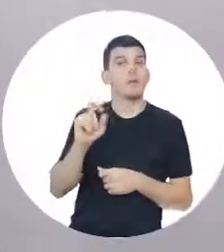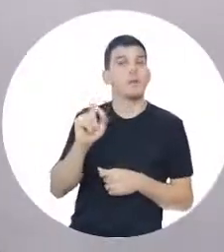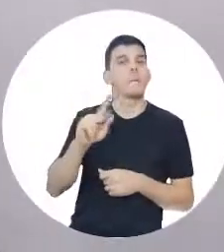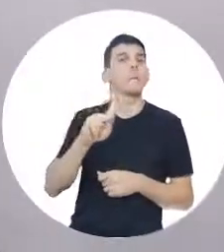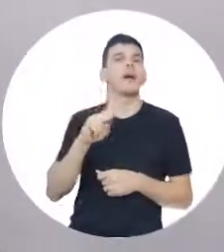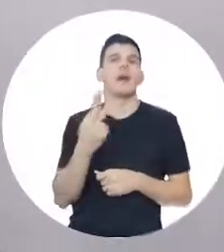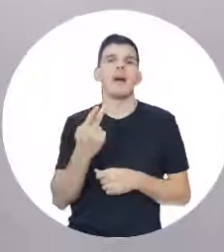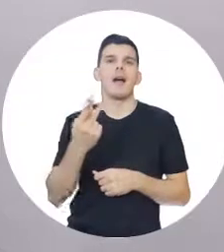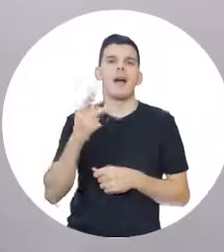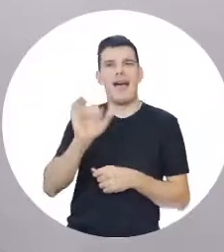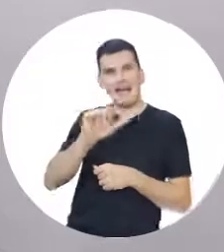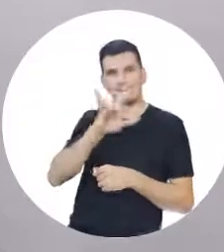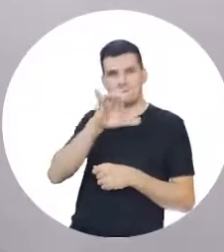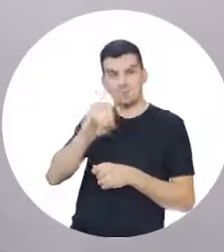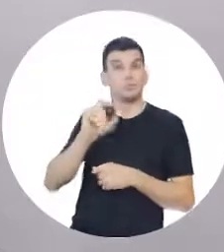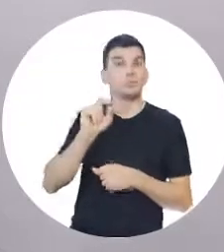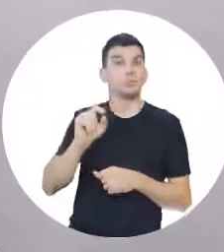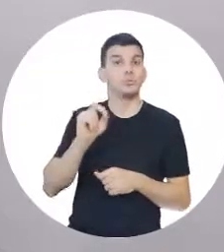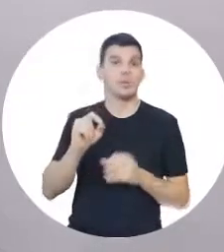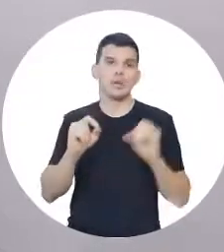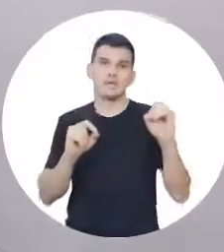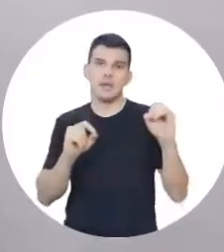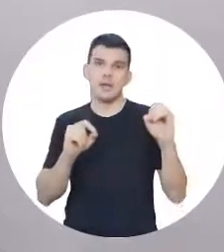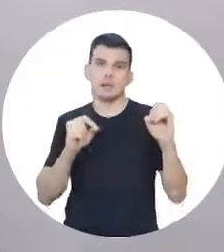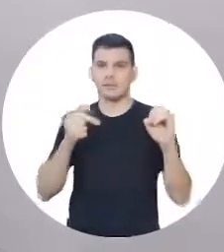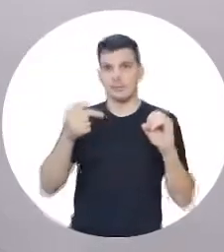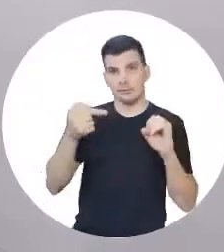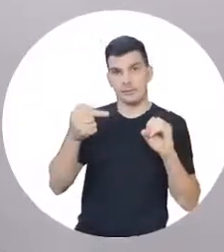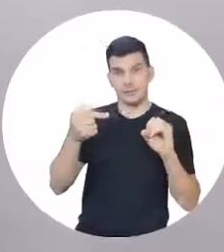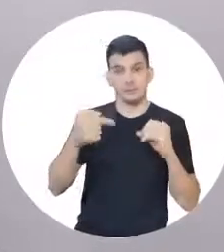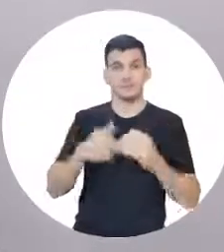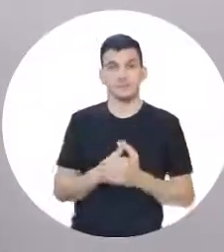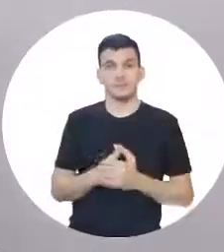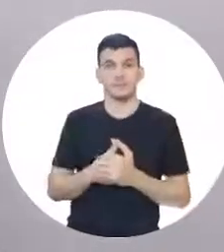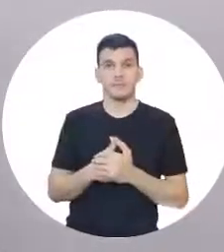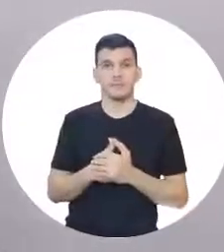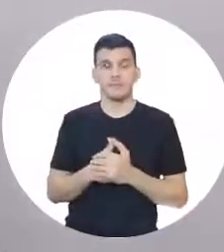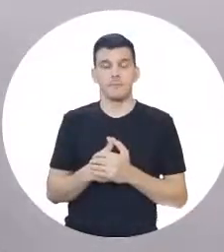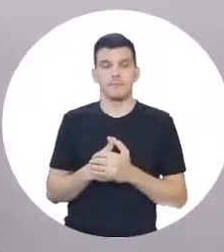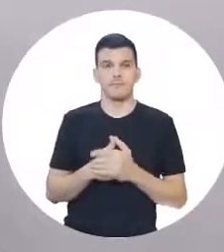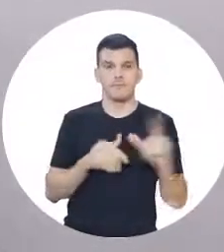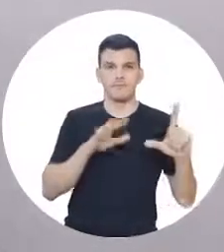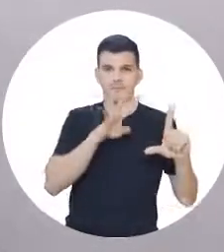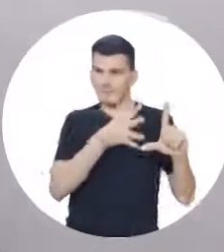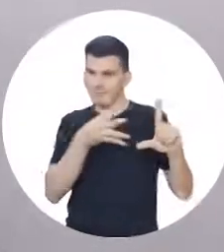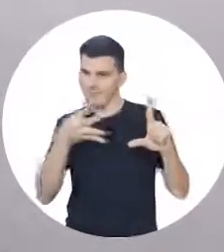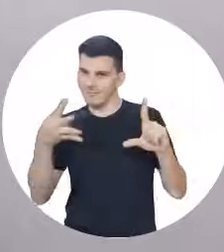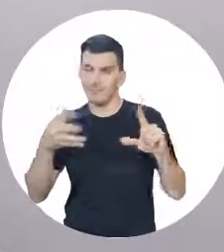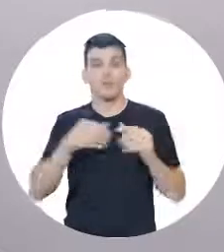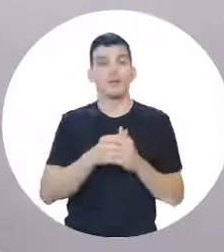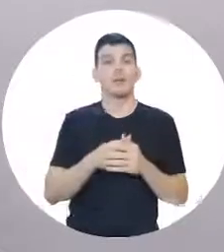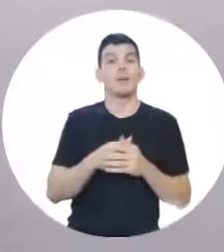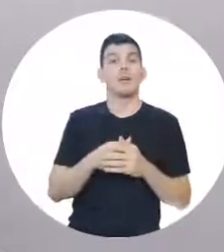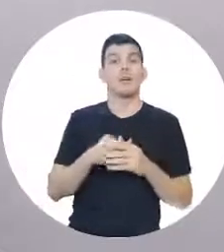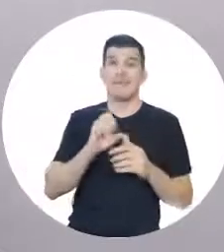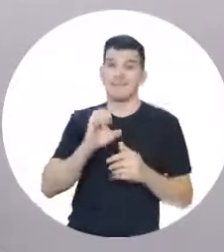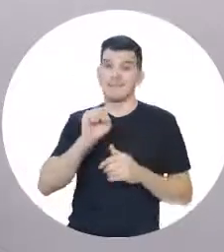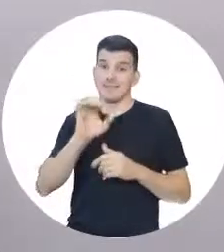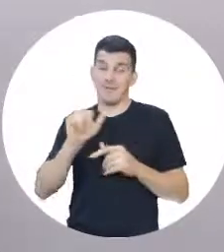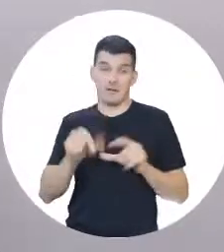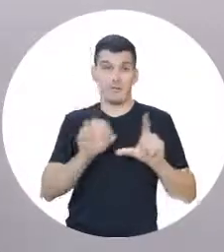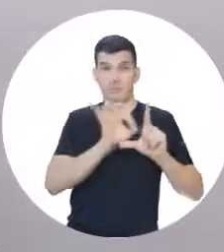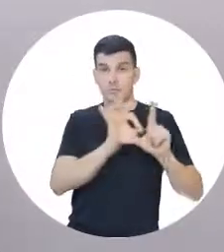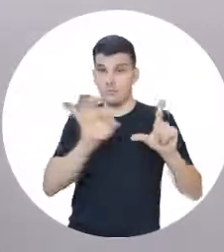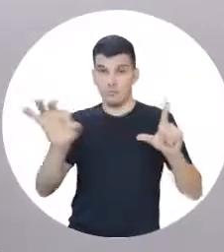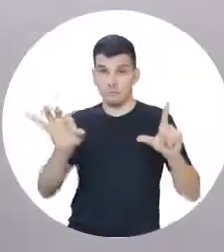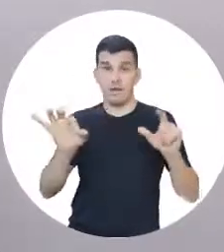pH. O pH de um ácido é entre 0 e 7. pH é uma escala de sistema que